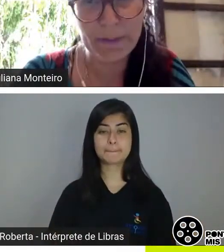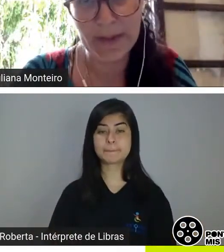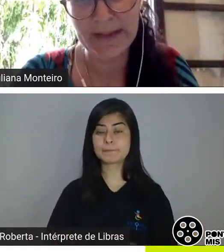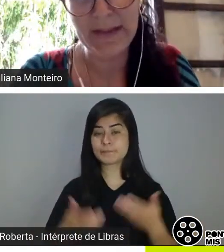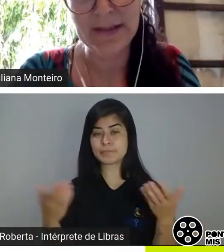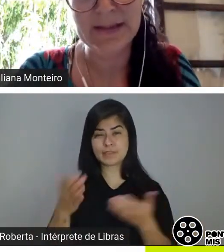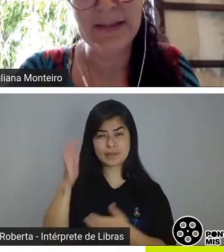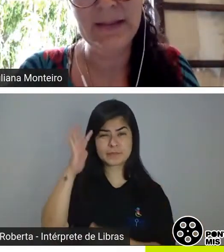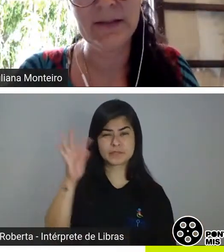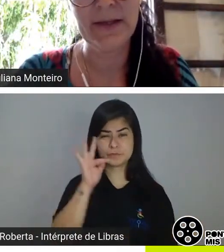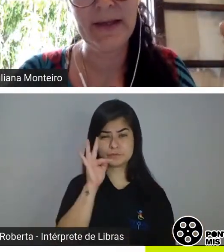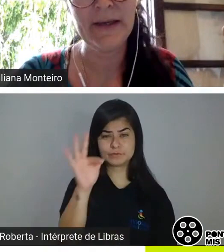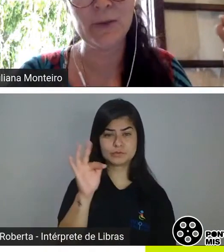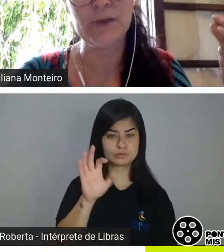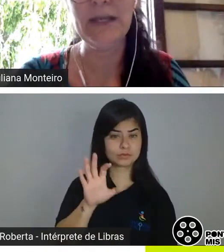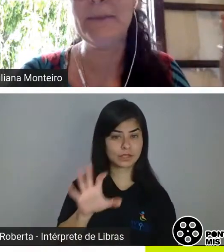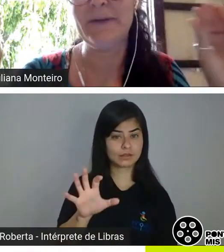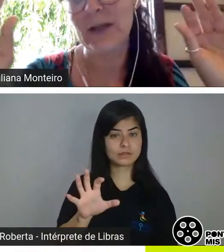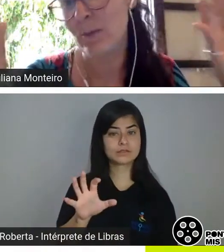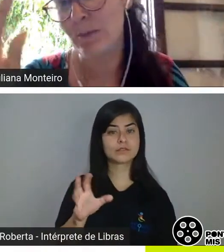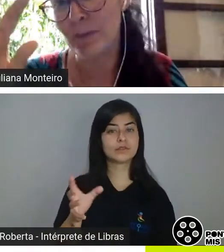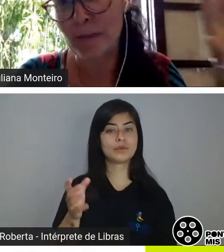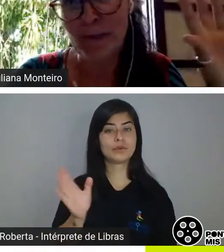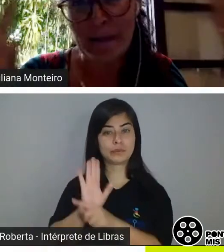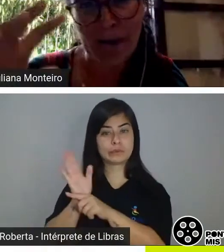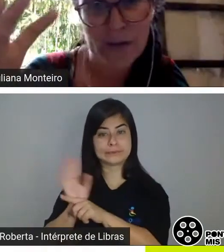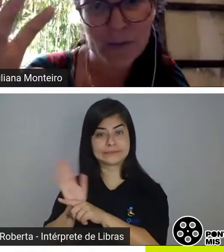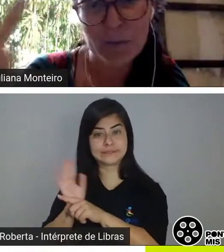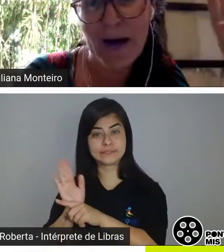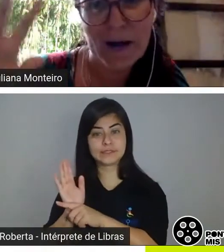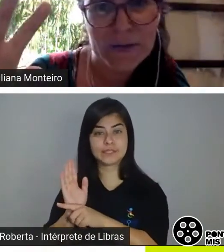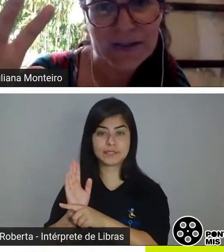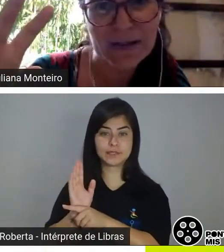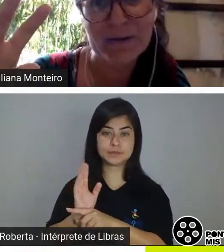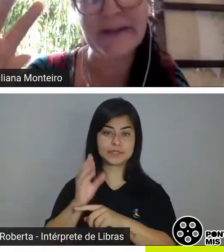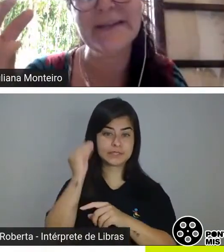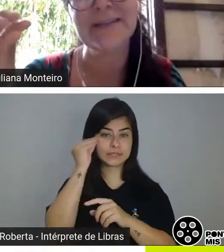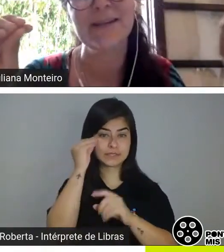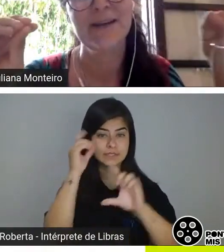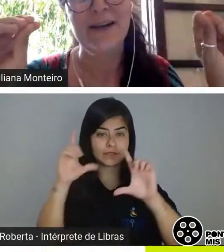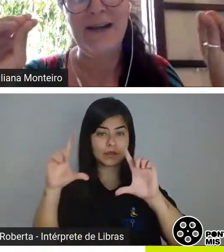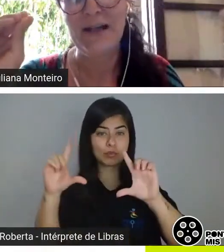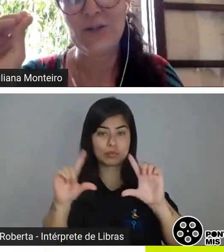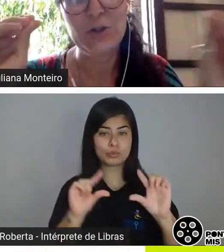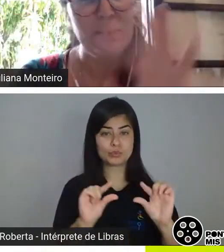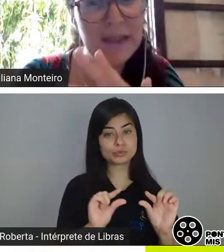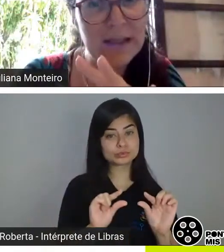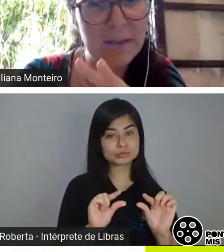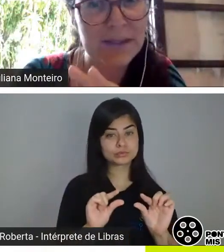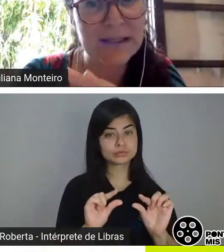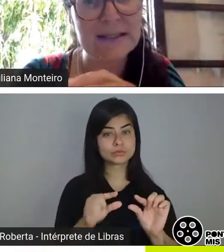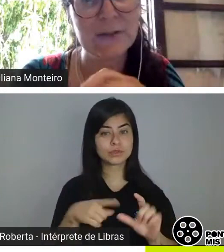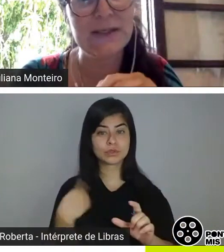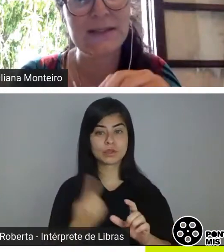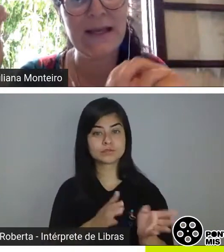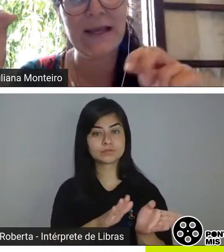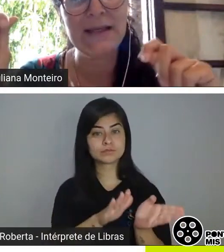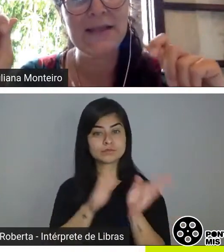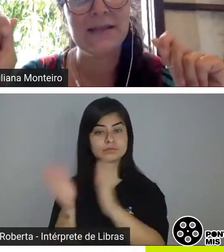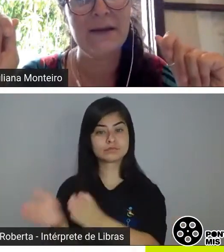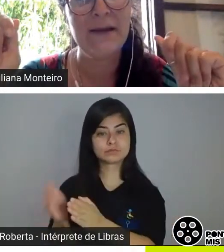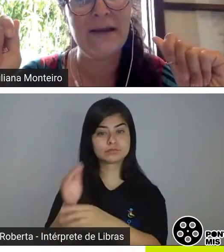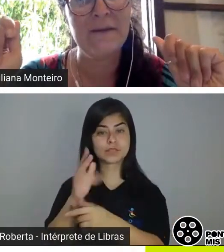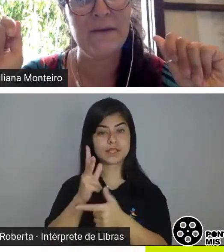você pensa que o futuro é por aí, assim, o cinema vai dar um pause, talvez, a gente migra para essa questão